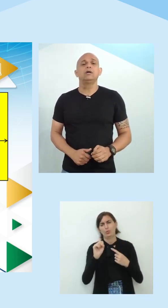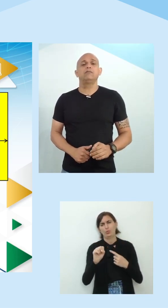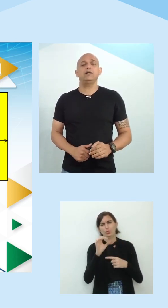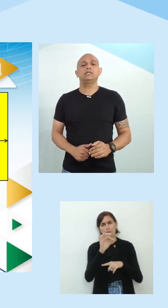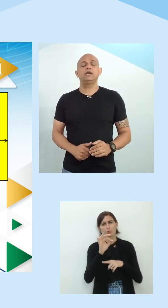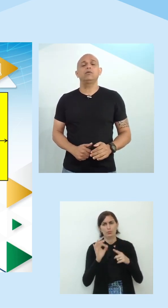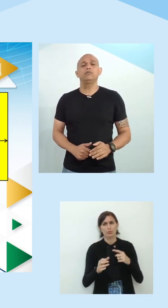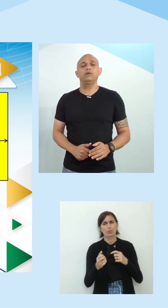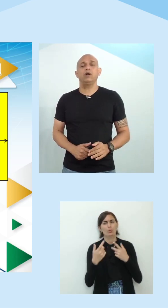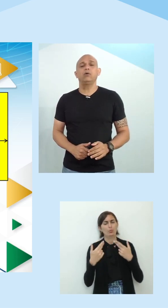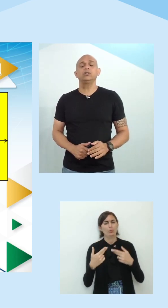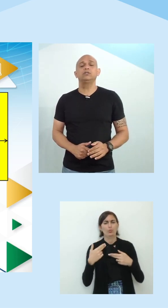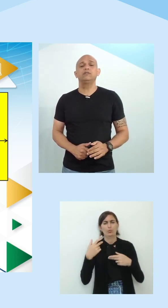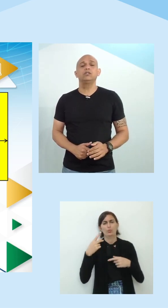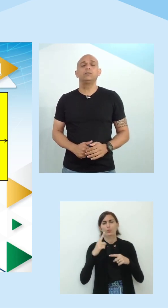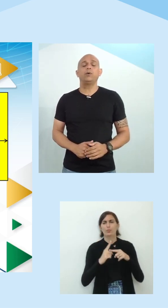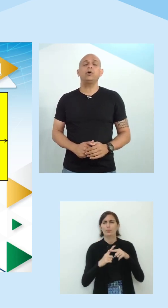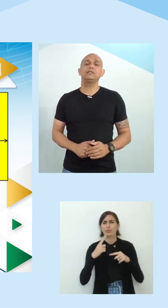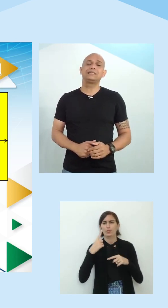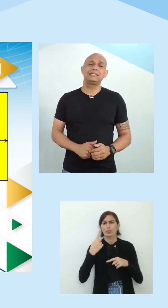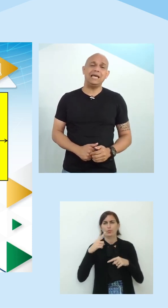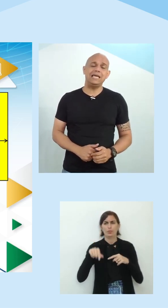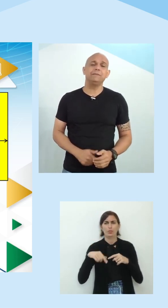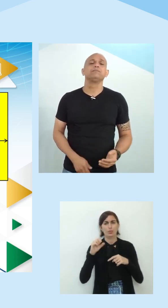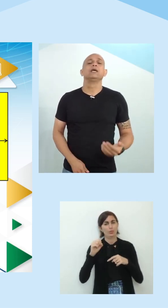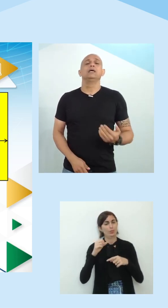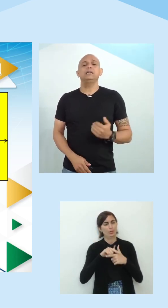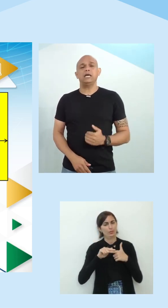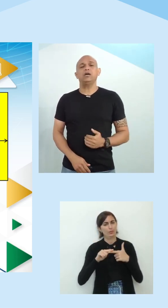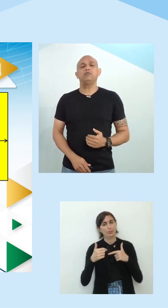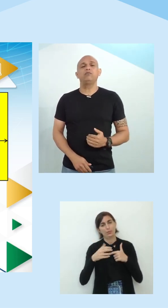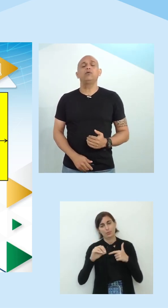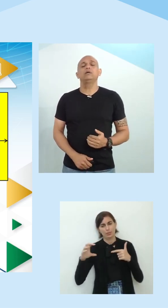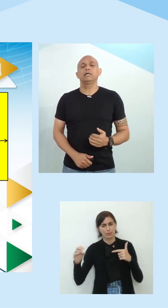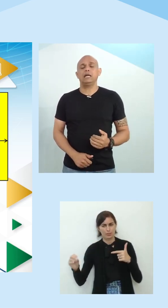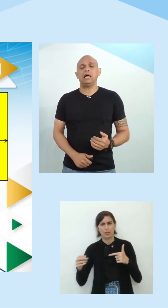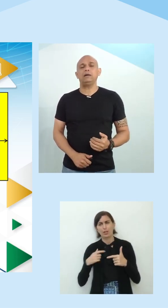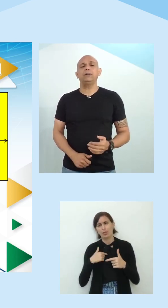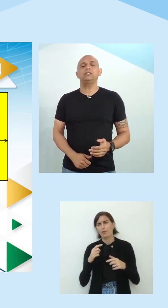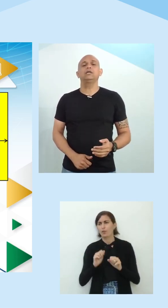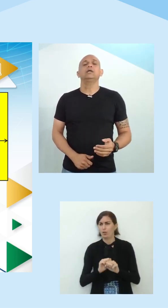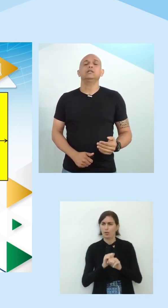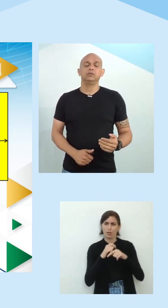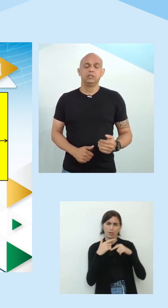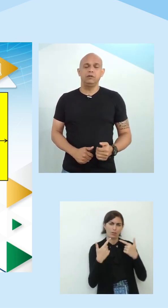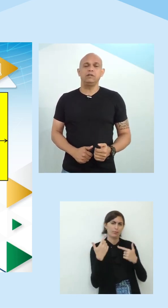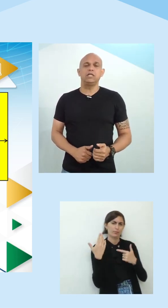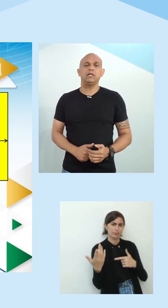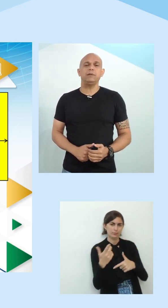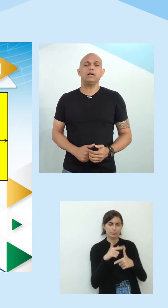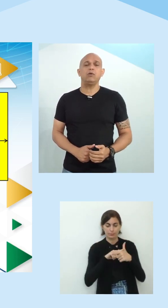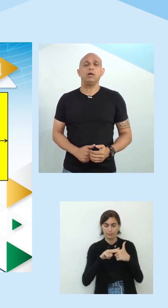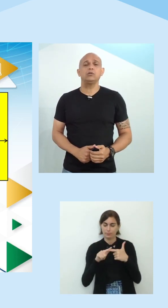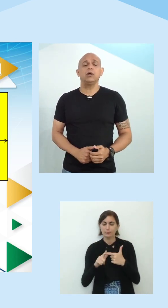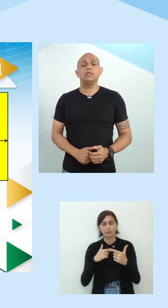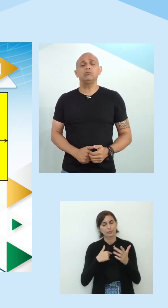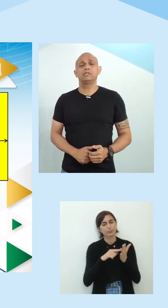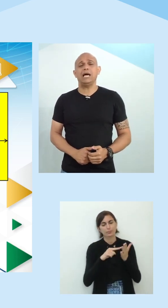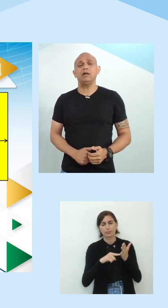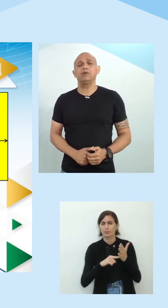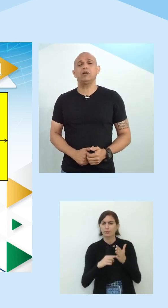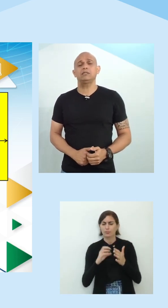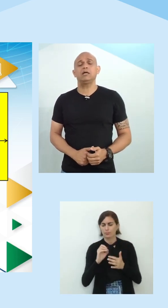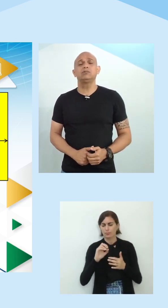1,8% vai ser 1,8 dividido por 100. E aí eu vou claramente dividir na minha calculadora,